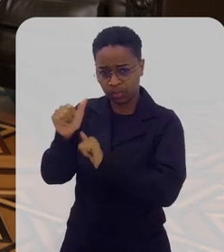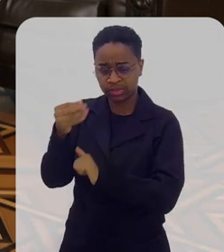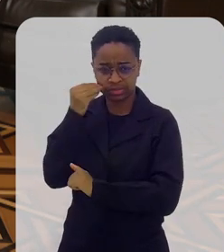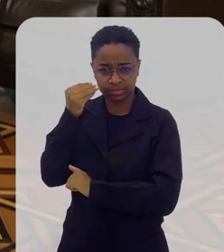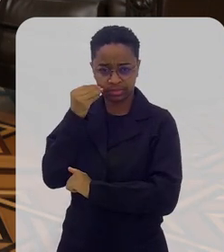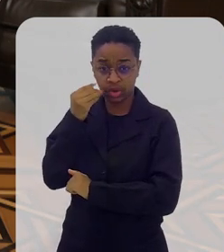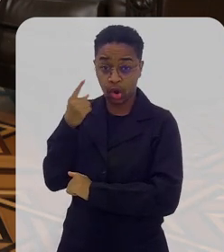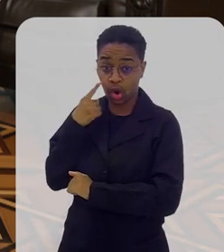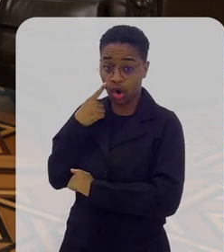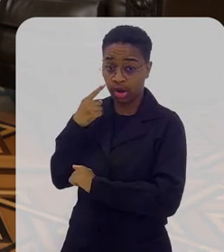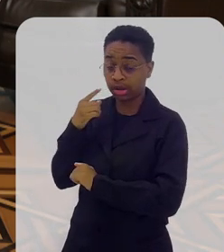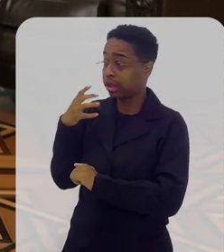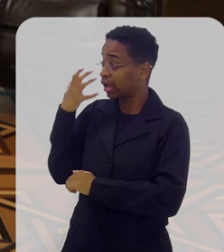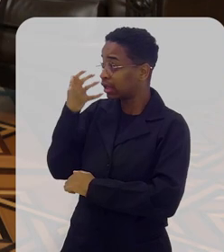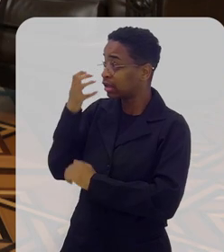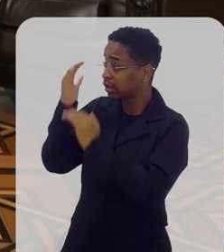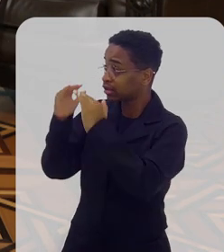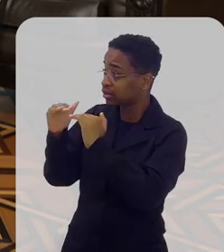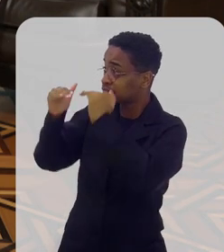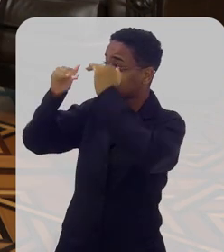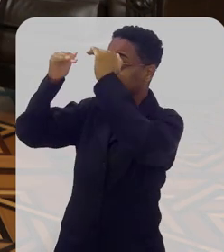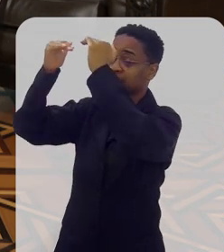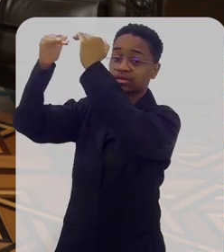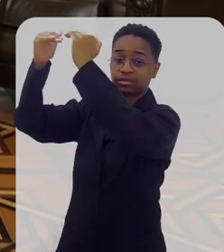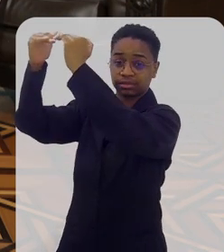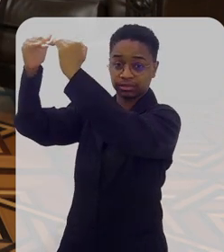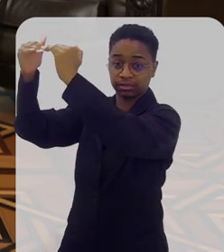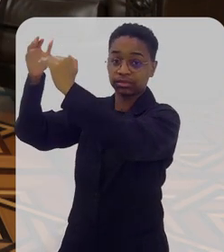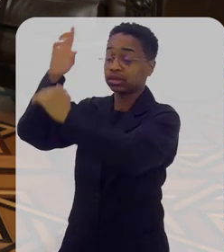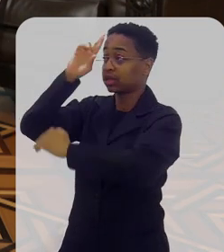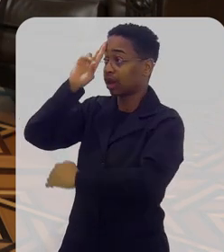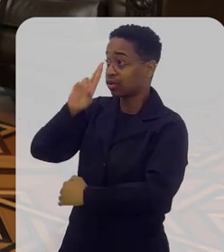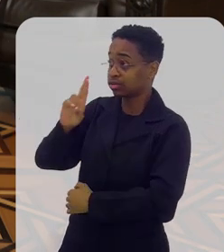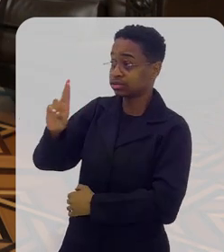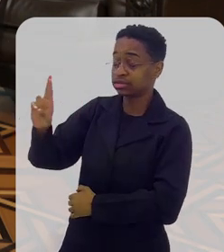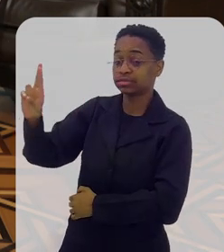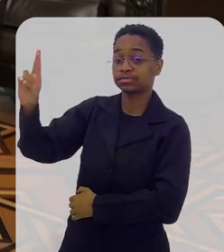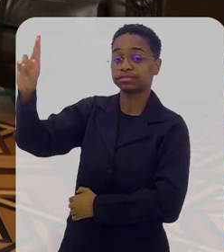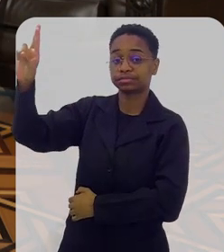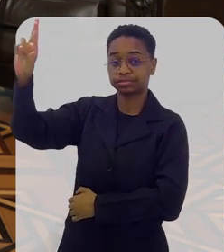Grande. Grande. É o Senhor.